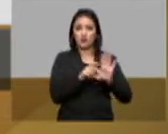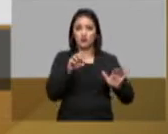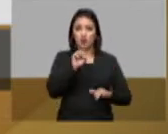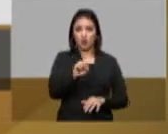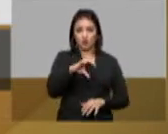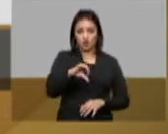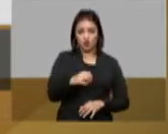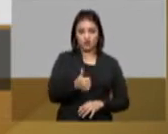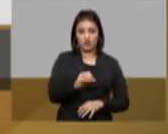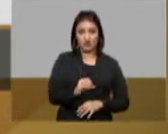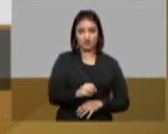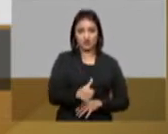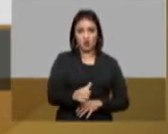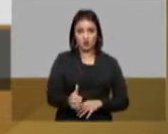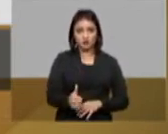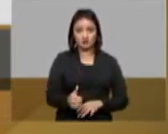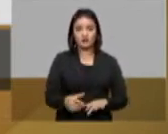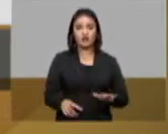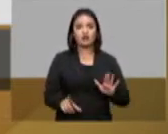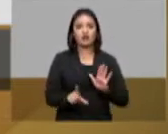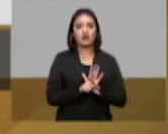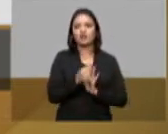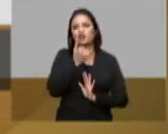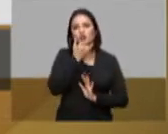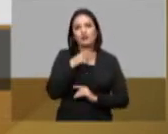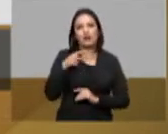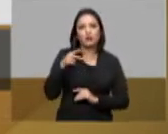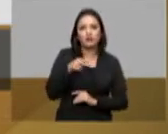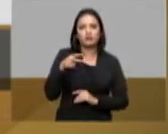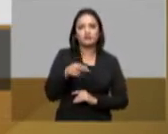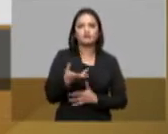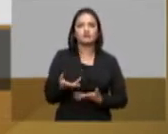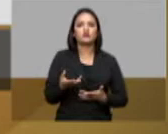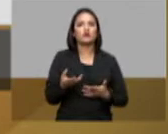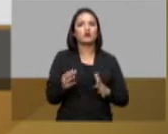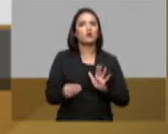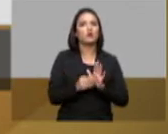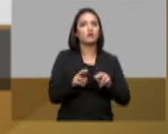10 e 11 da Lei 9.718, incluído pela Lei